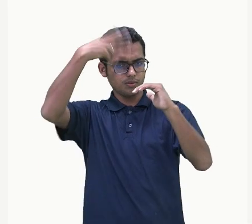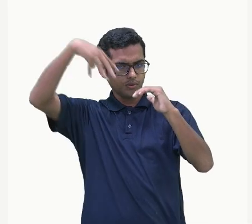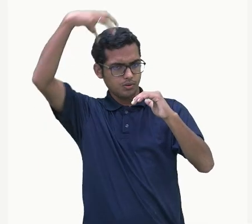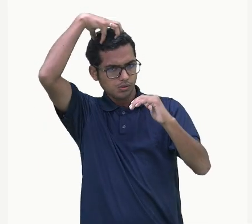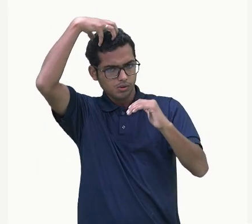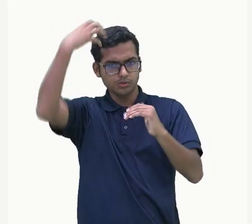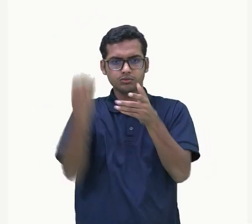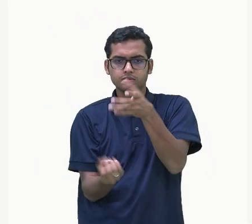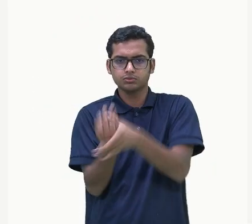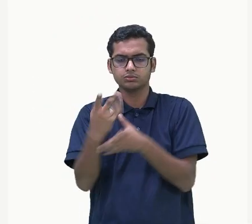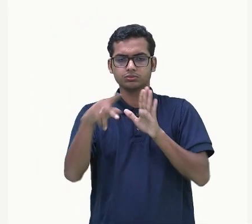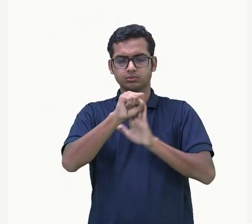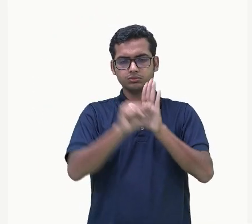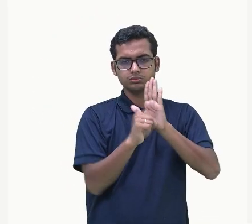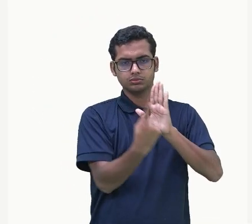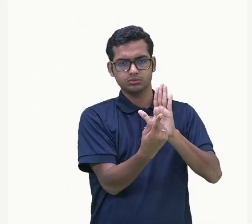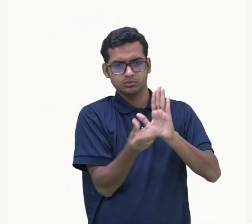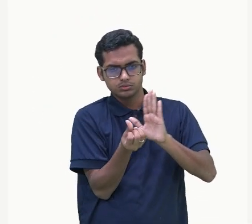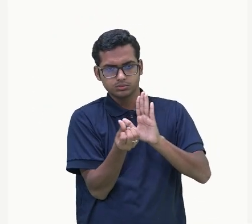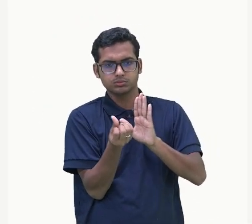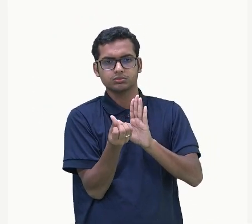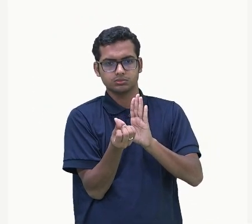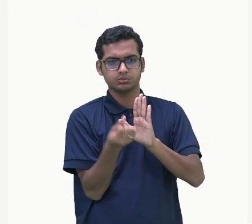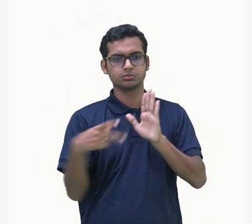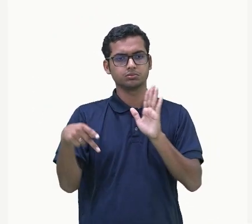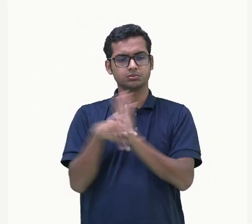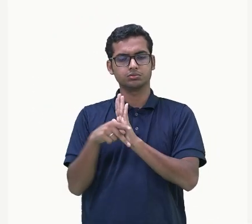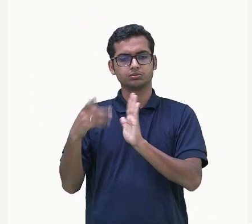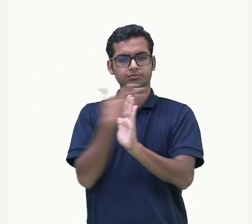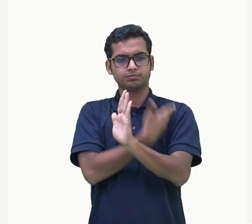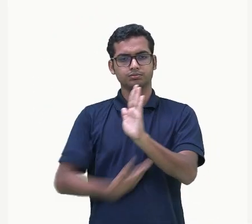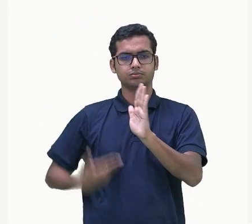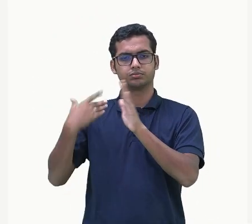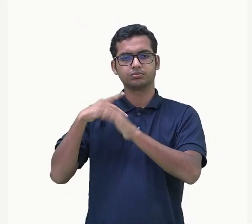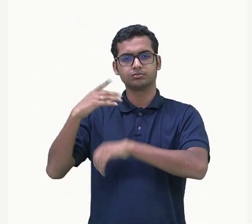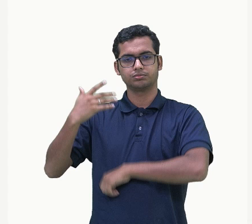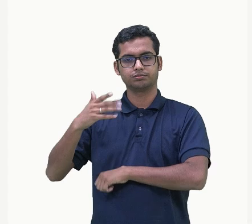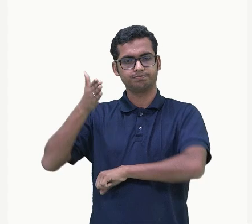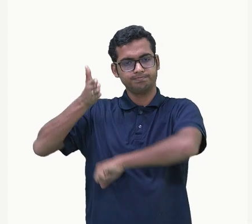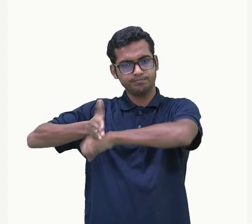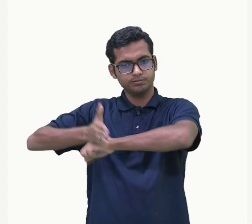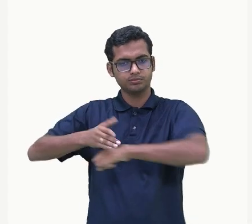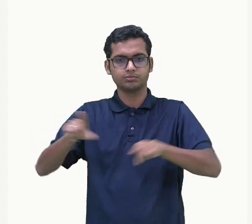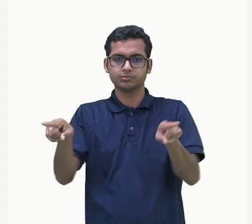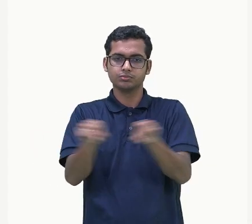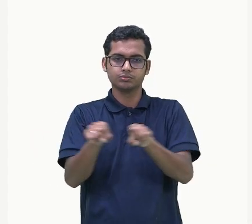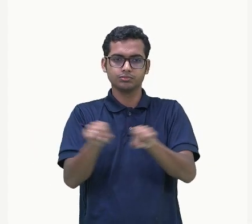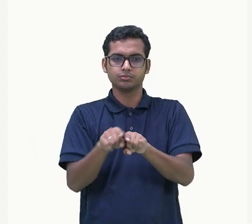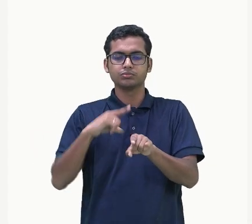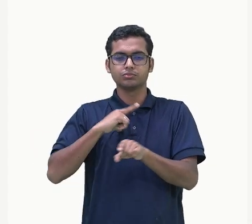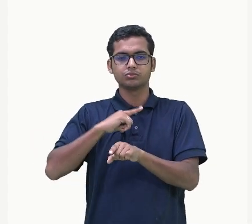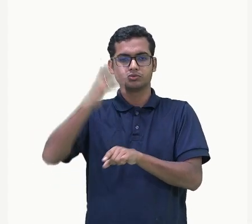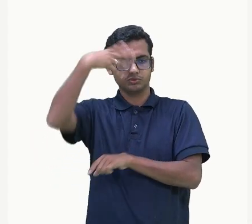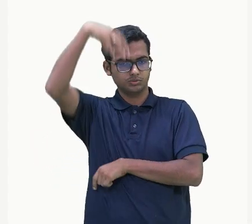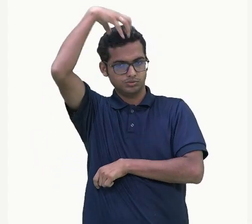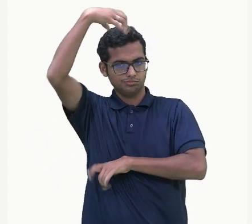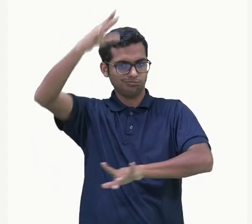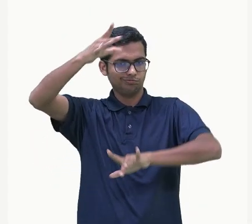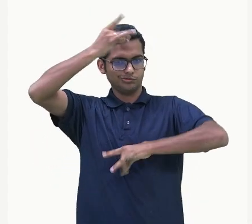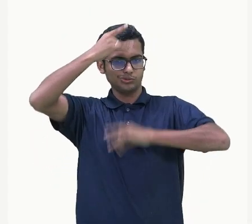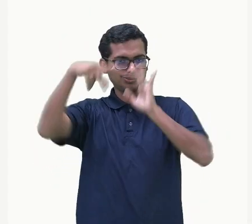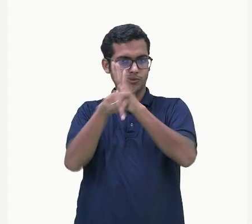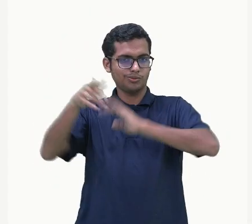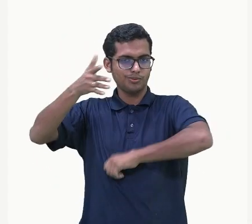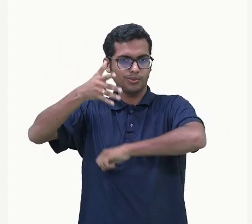surgido no final do século XVI, junto com o Estado moderno e personificado no monarca.